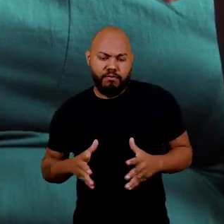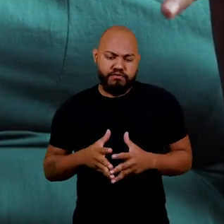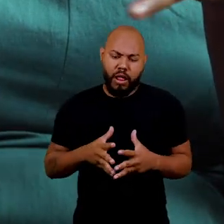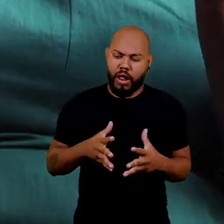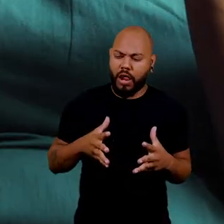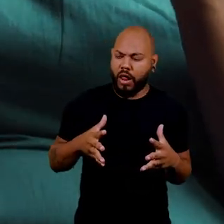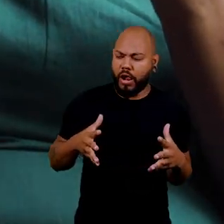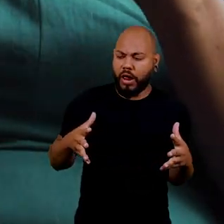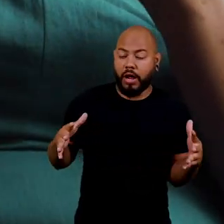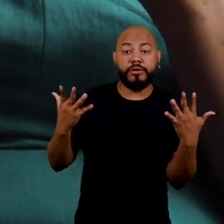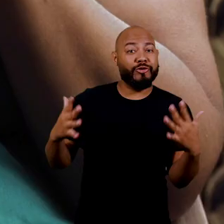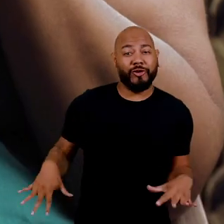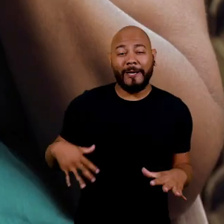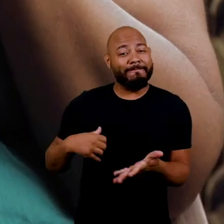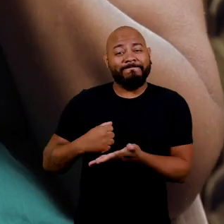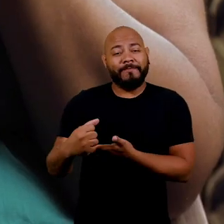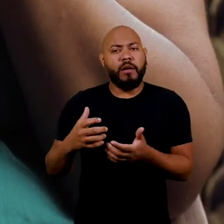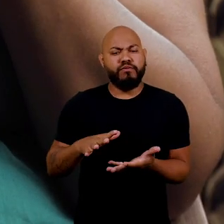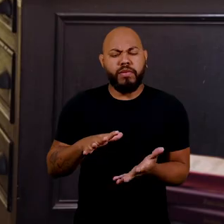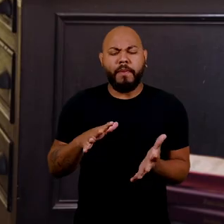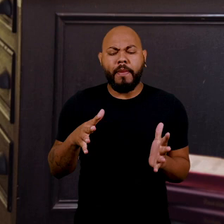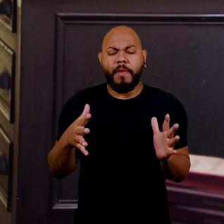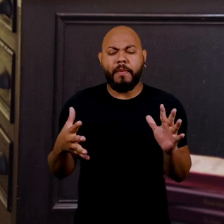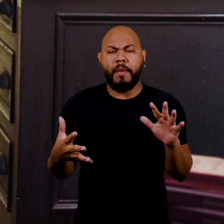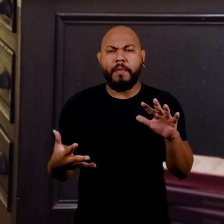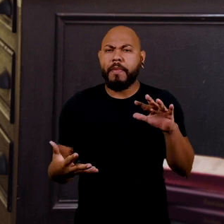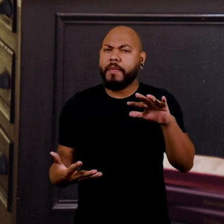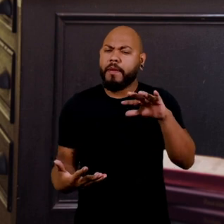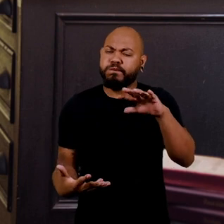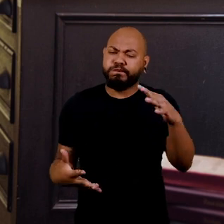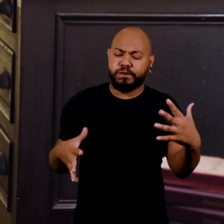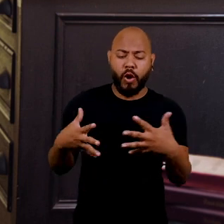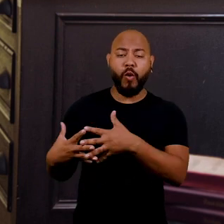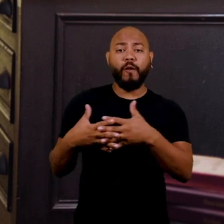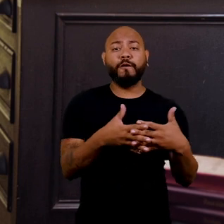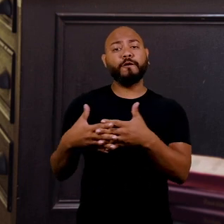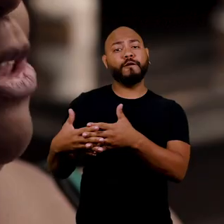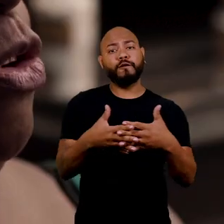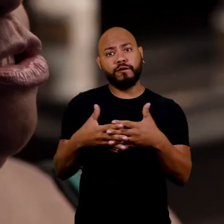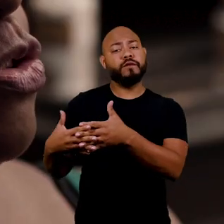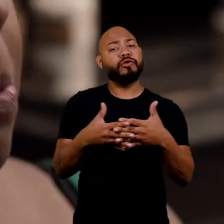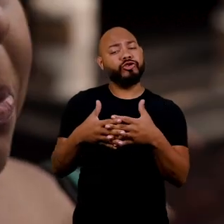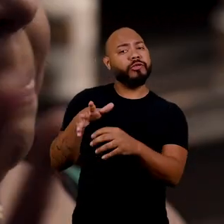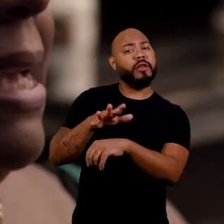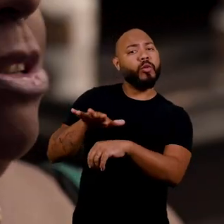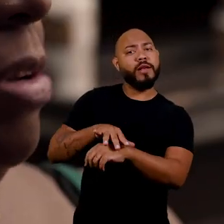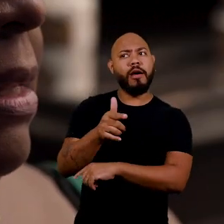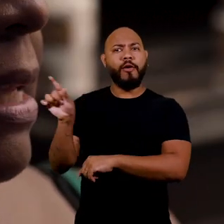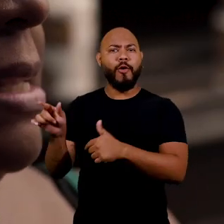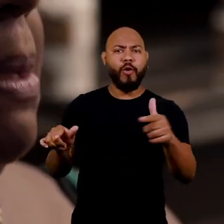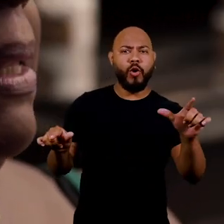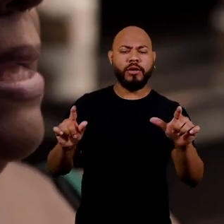tem jeito mesmo, porque é uma doença que ela vai crescendo e a mulher não vai percebendo, porque vai se confundindo com outros sintomas, sabe? Então, quando descobre, tem uma